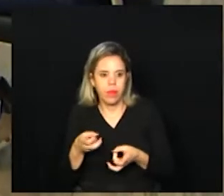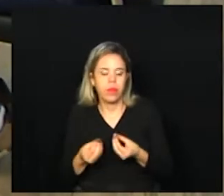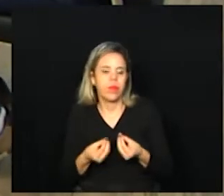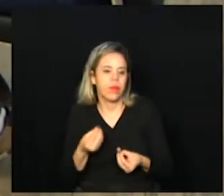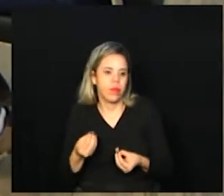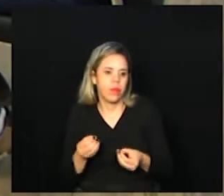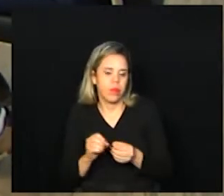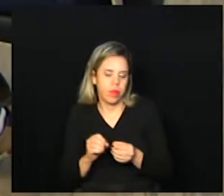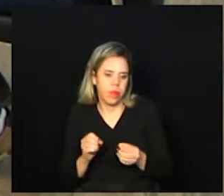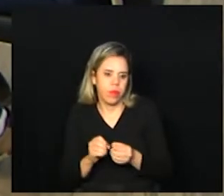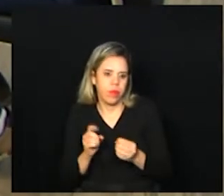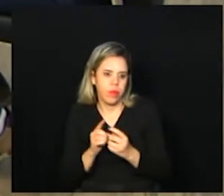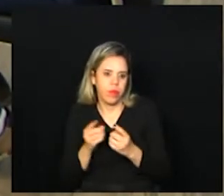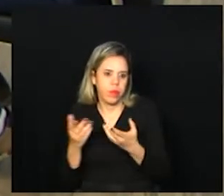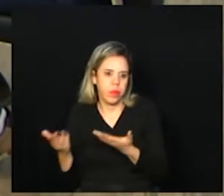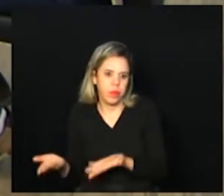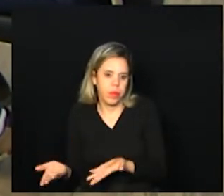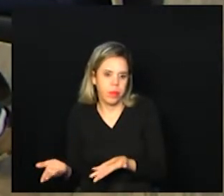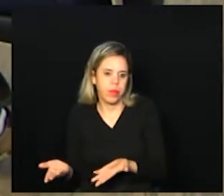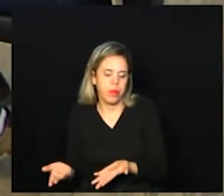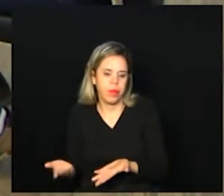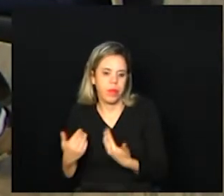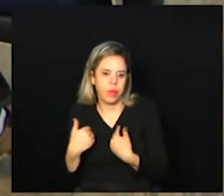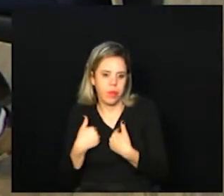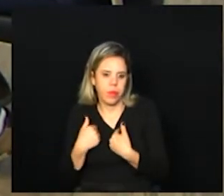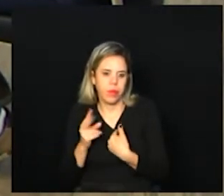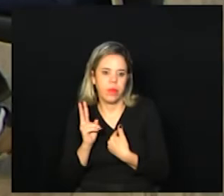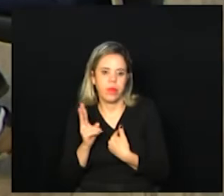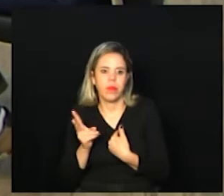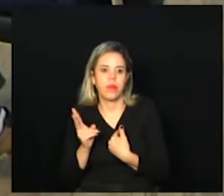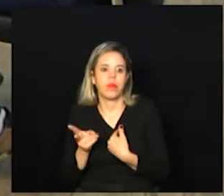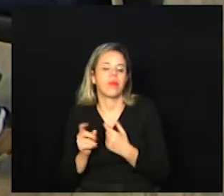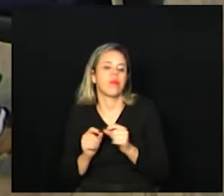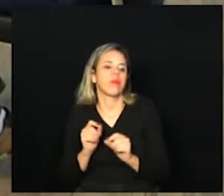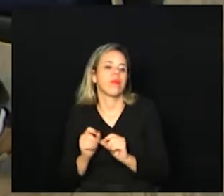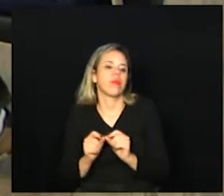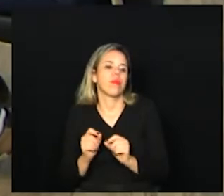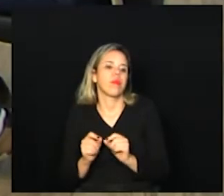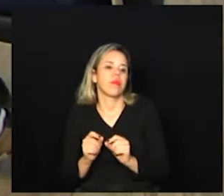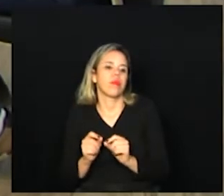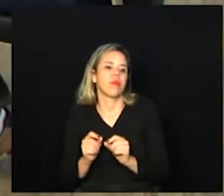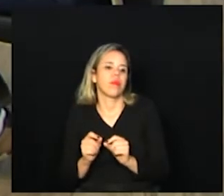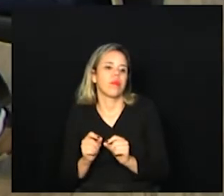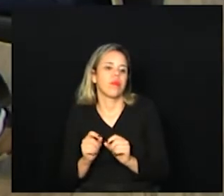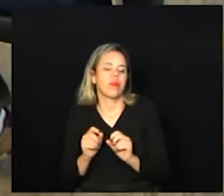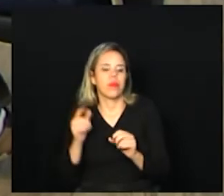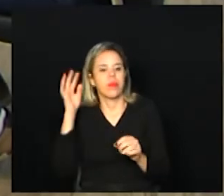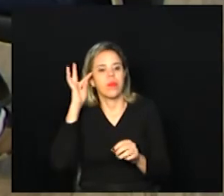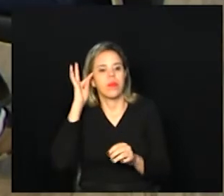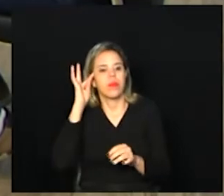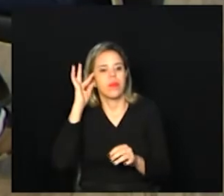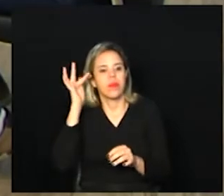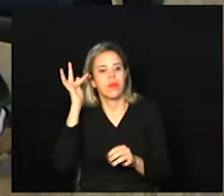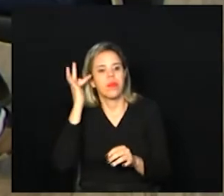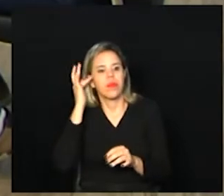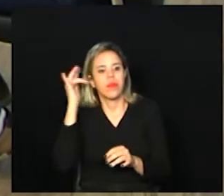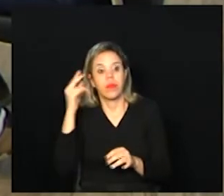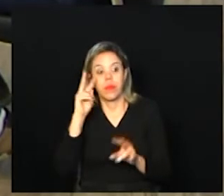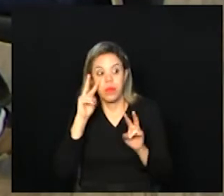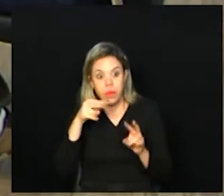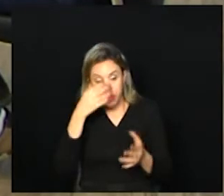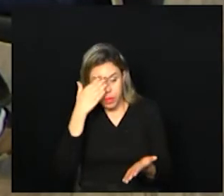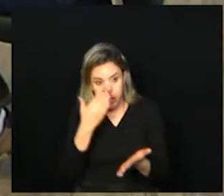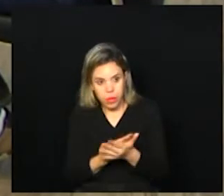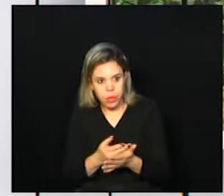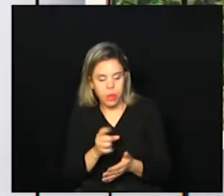vai funcionar, né? Eu sempre eu sou da filosofia de ver para crer,